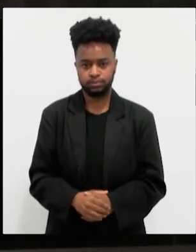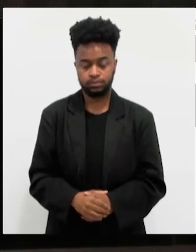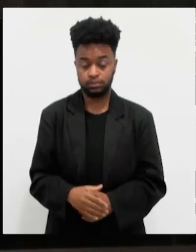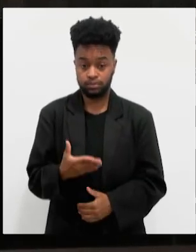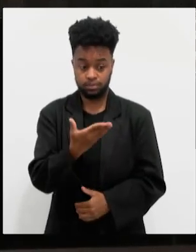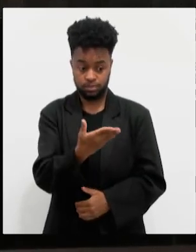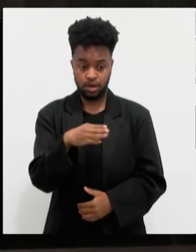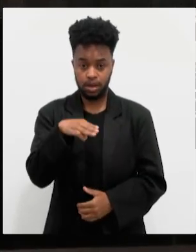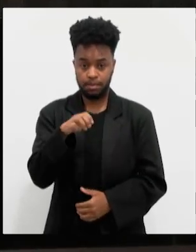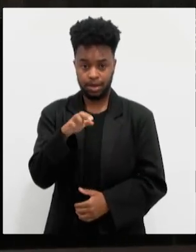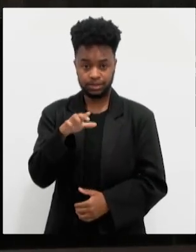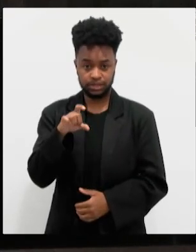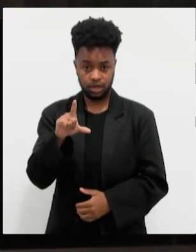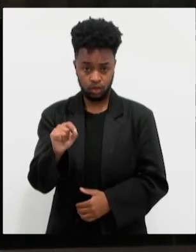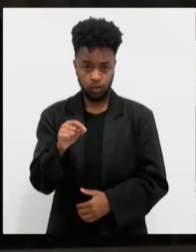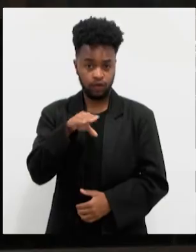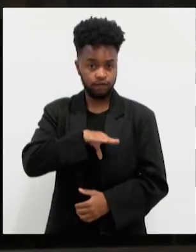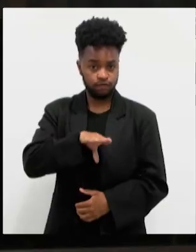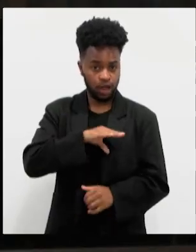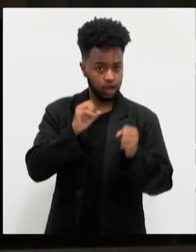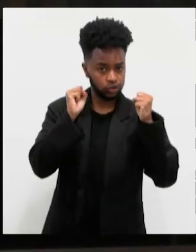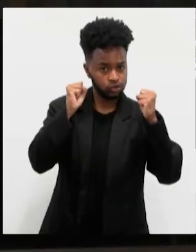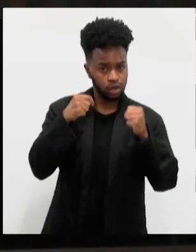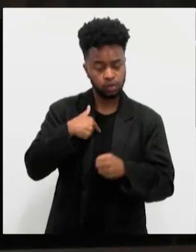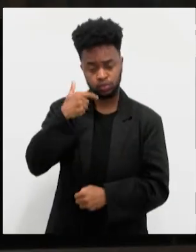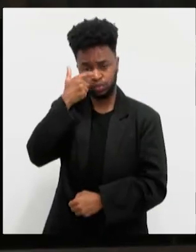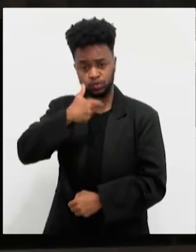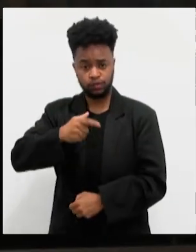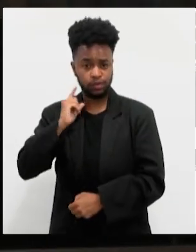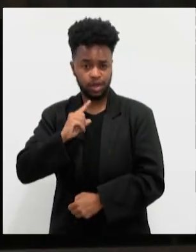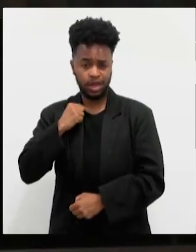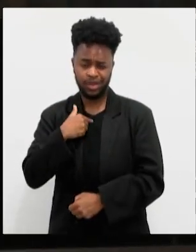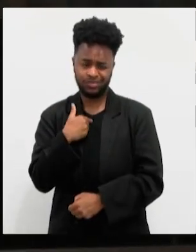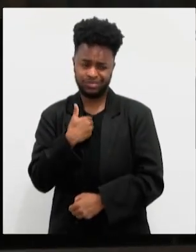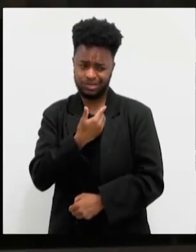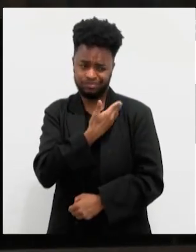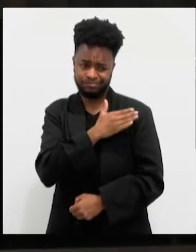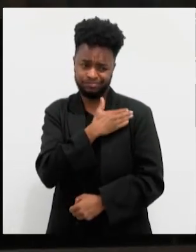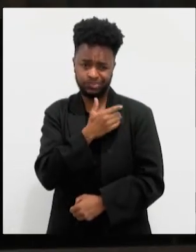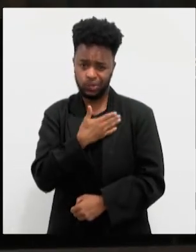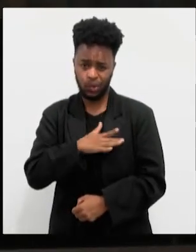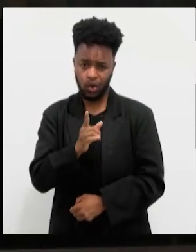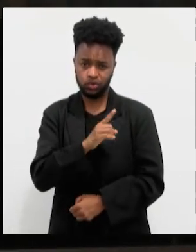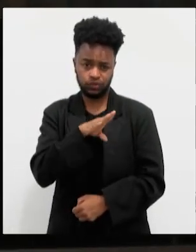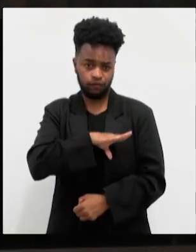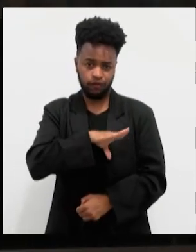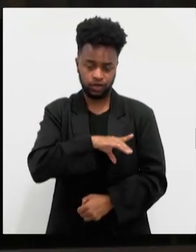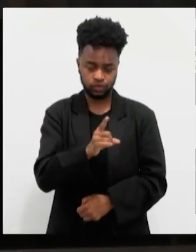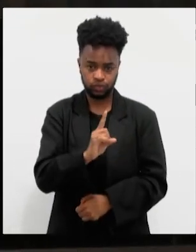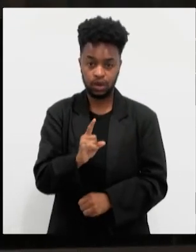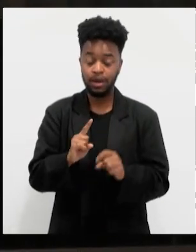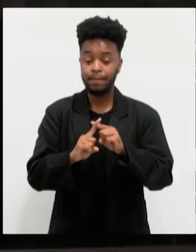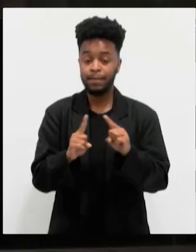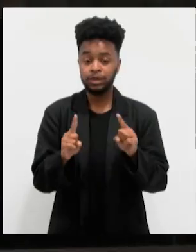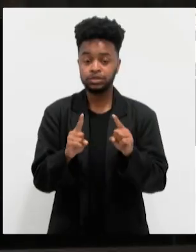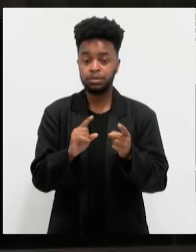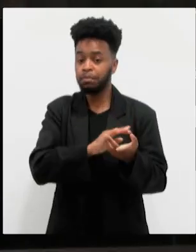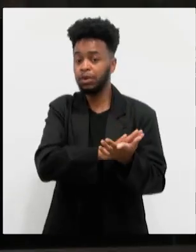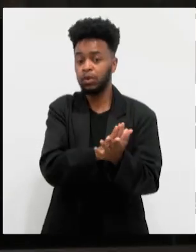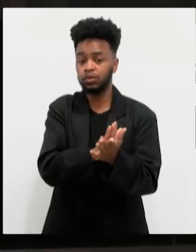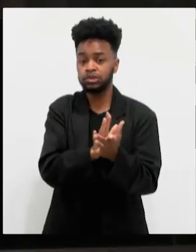Marcelo, que é vascaíno, eu que sou flamenguista, eu tenho um certo preconceito com o vascaíno. Mas o preconceito é humano,